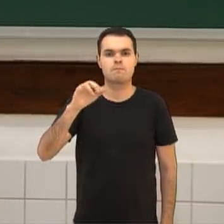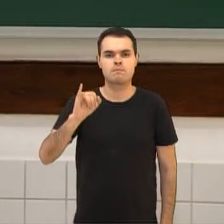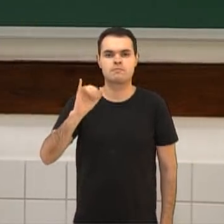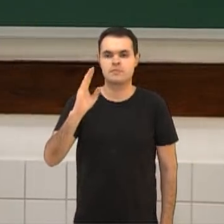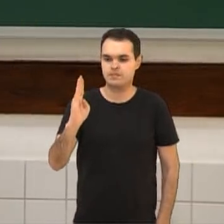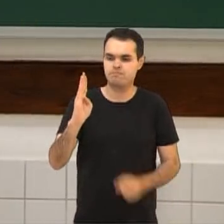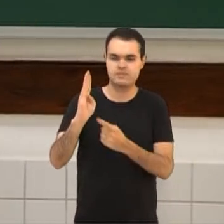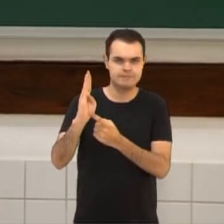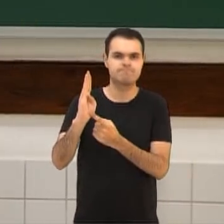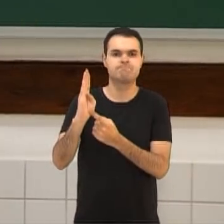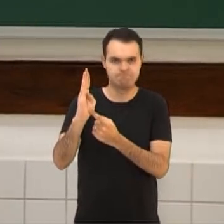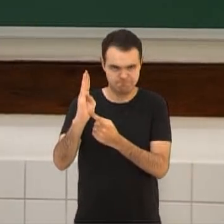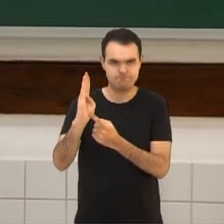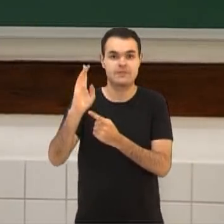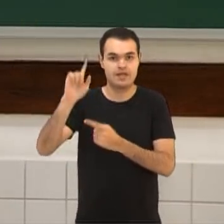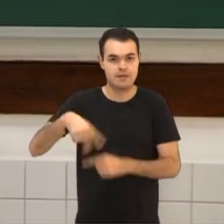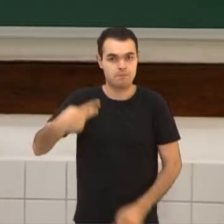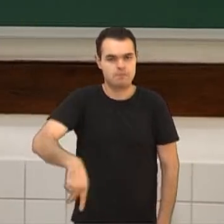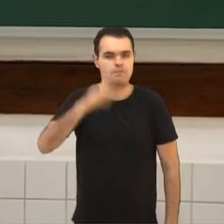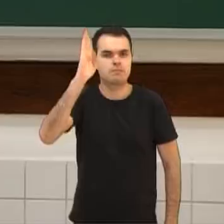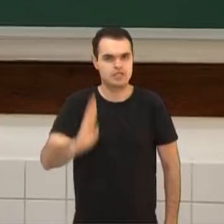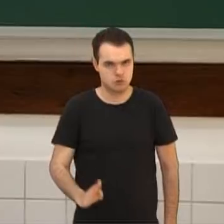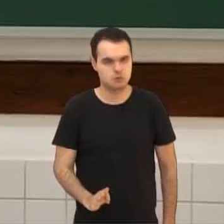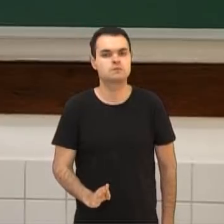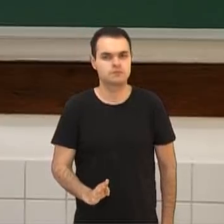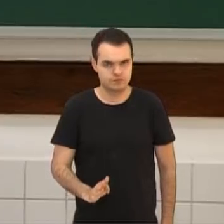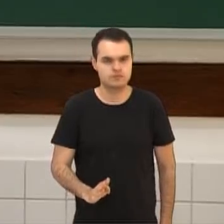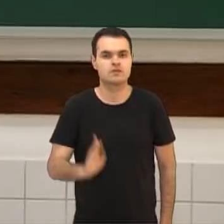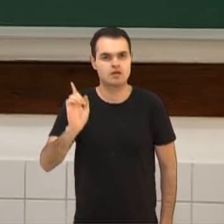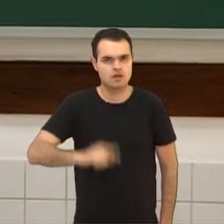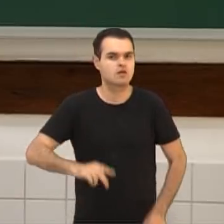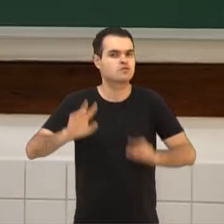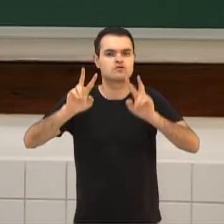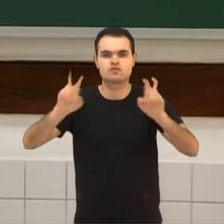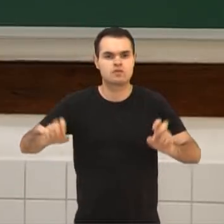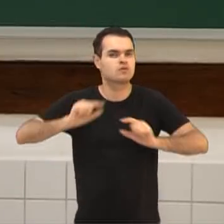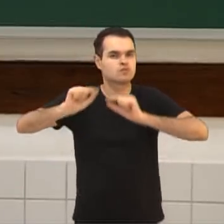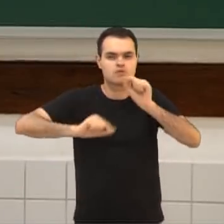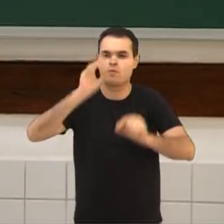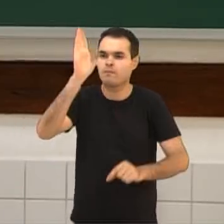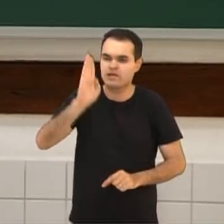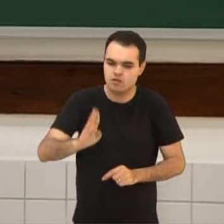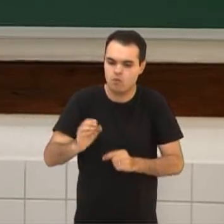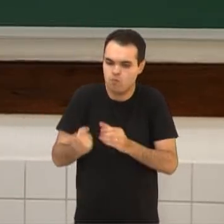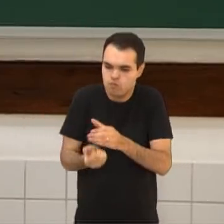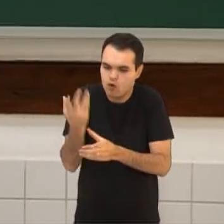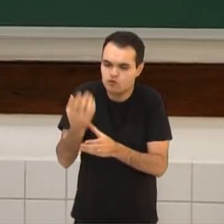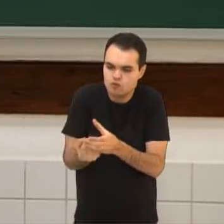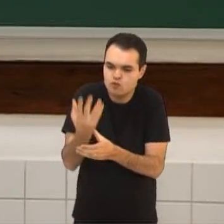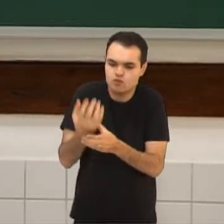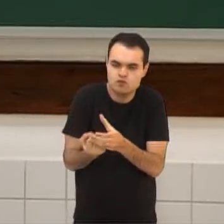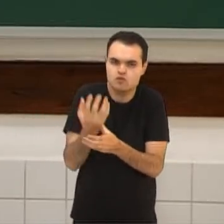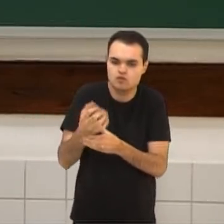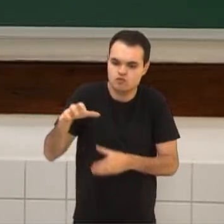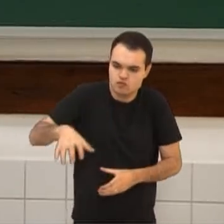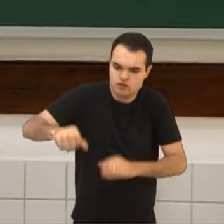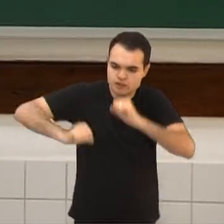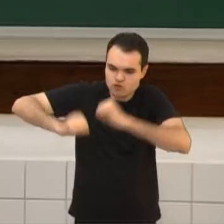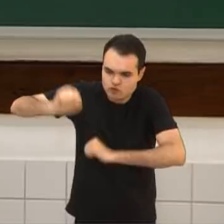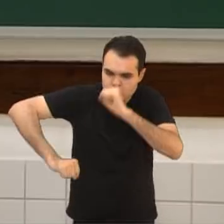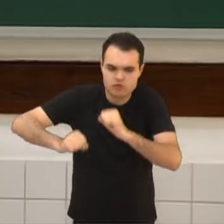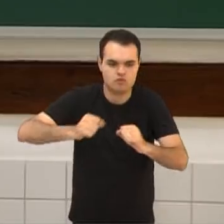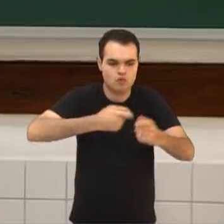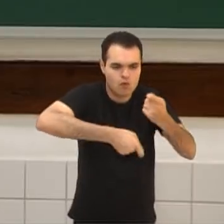Interno Bruto, o PIB do Brasil. Então, uma tabela que trata sobre tudo que o Brasil produz no setor industrial,